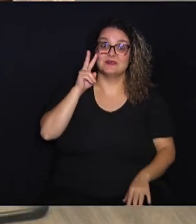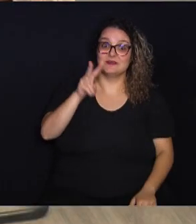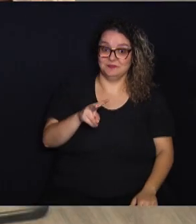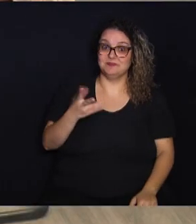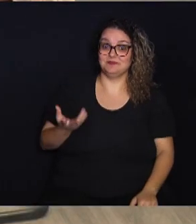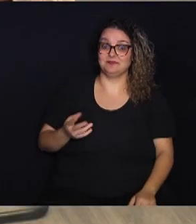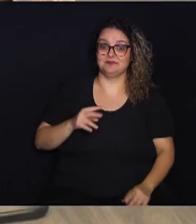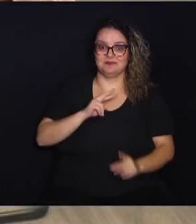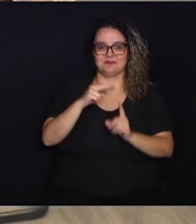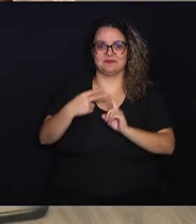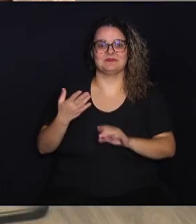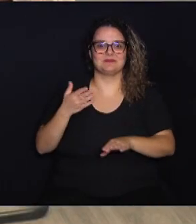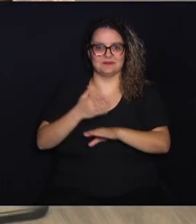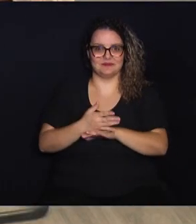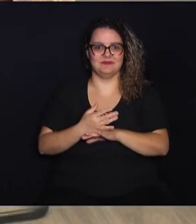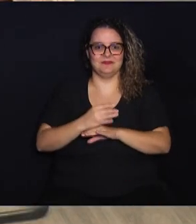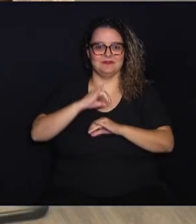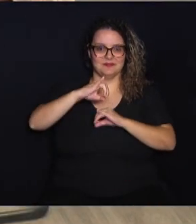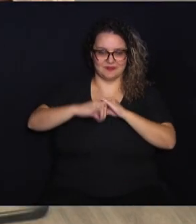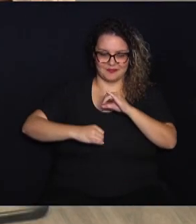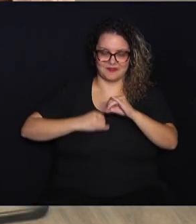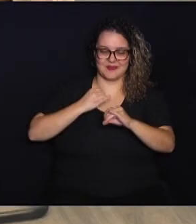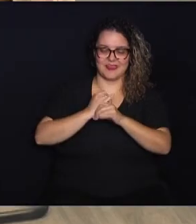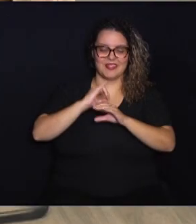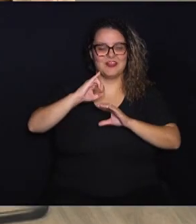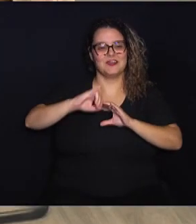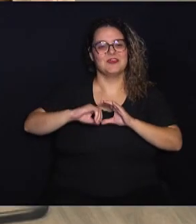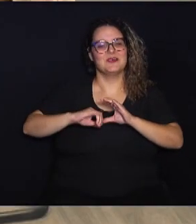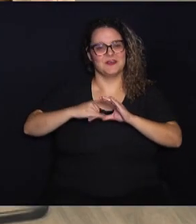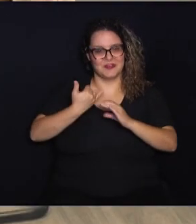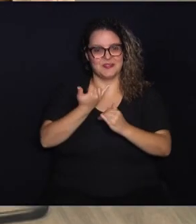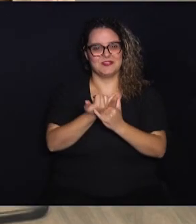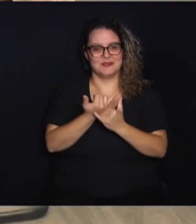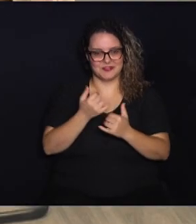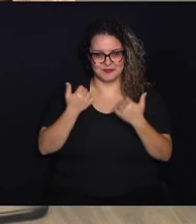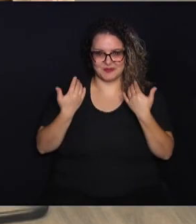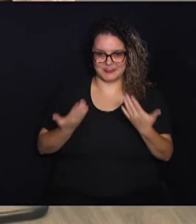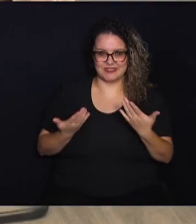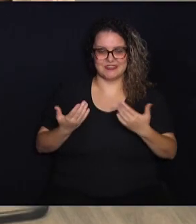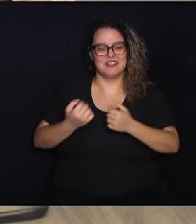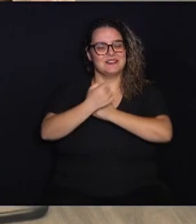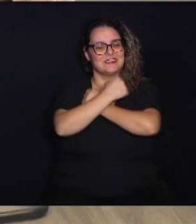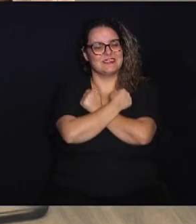ponto de vista acessando o YouTube da TV Câmara Campinas. Combinado? Um